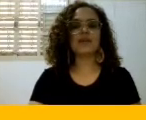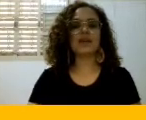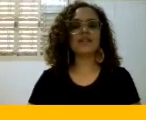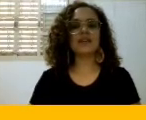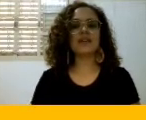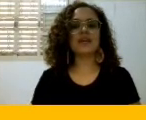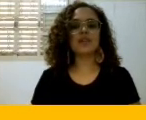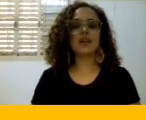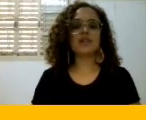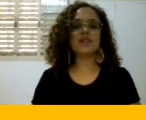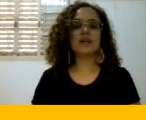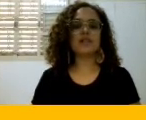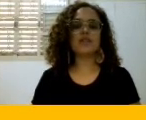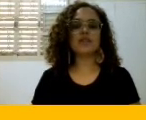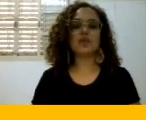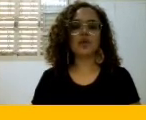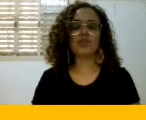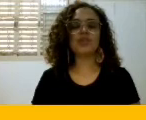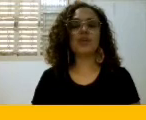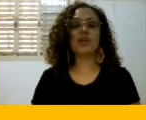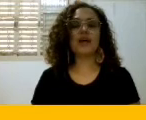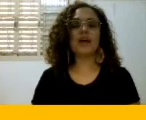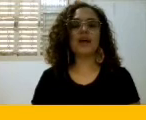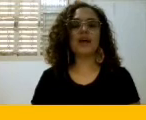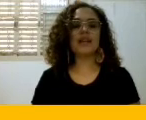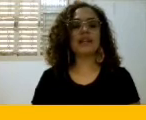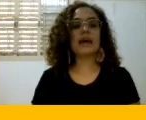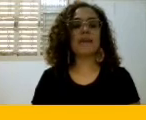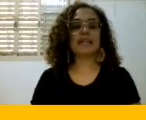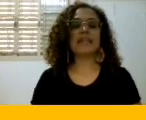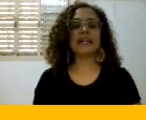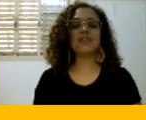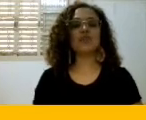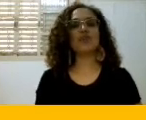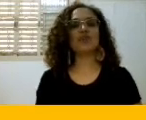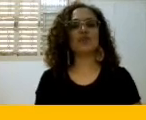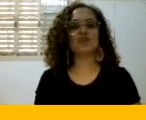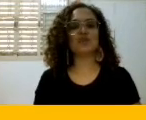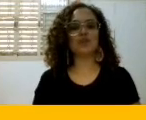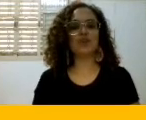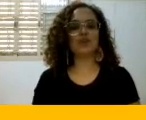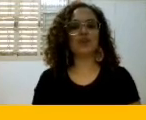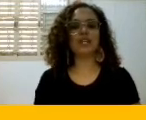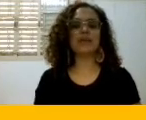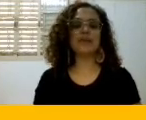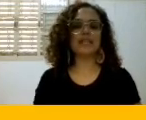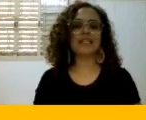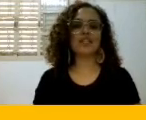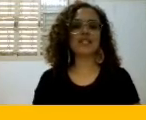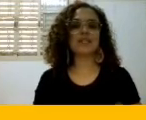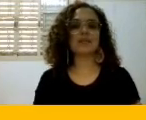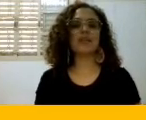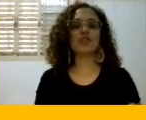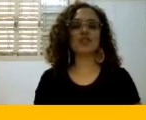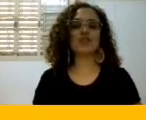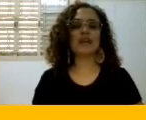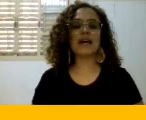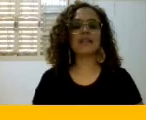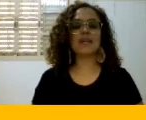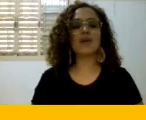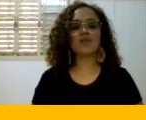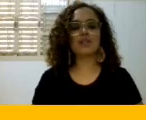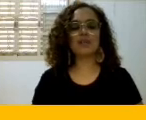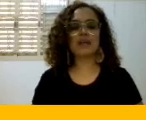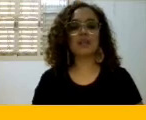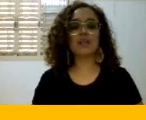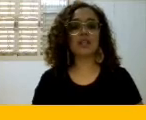dando sequência, nós estamos hoje na metade do nosso cronograma, né, da nossa semana de